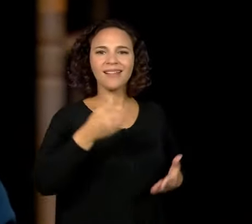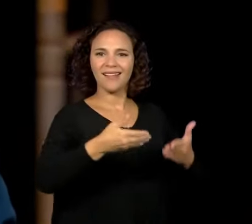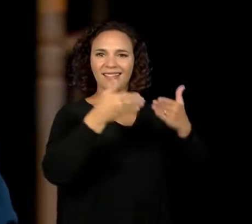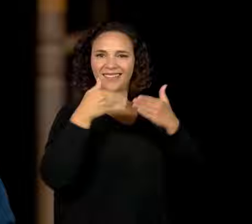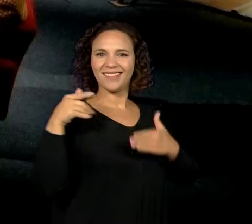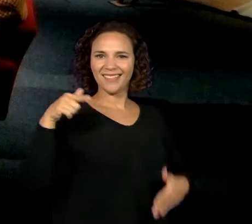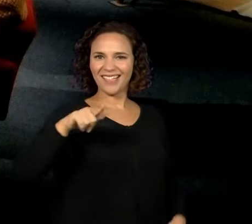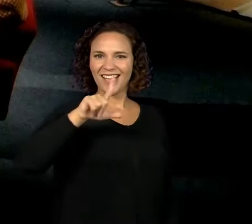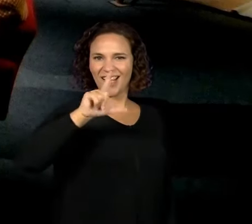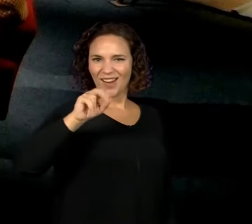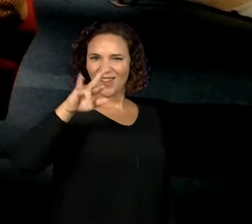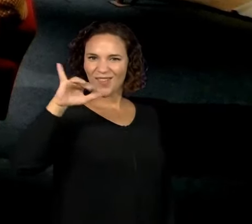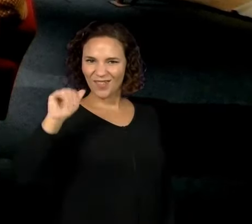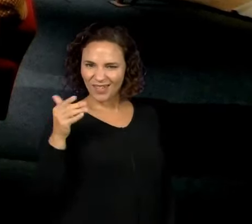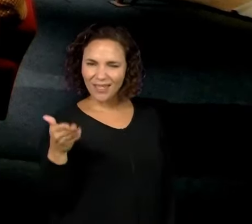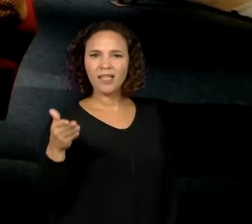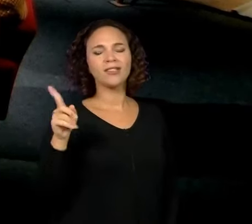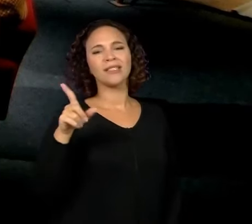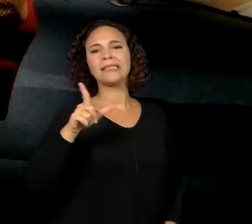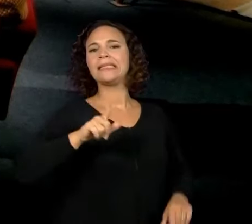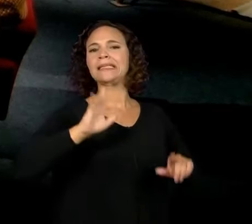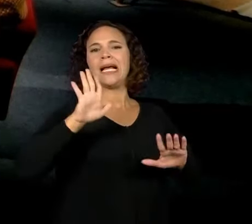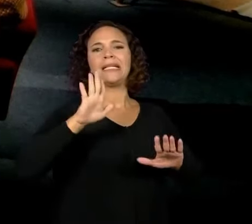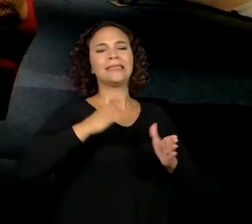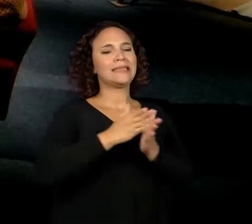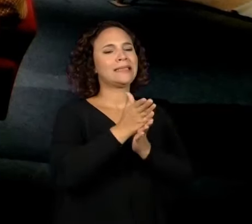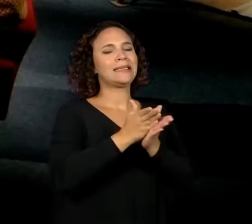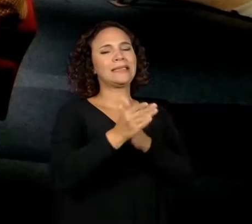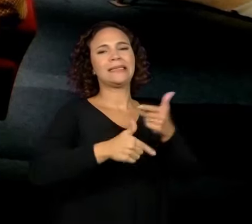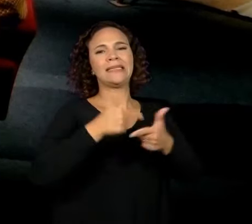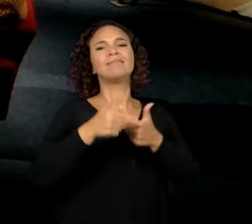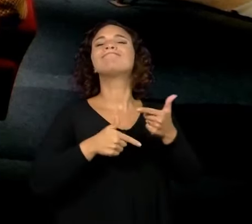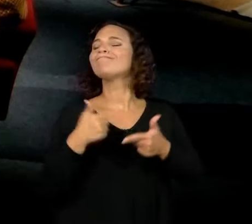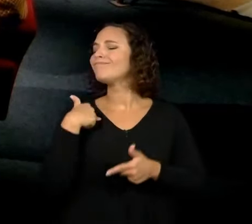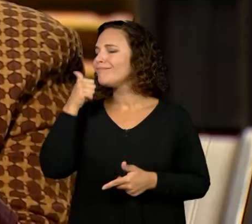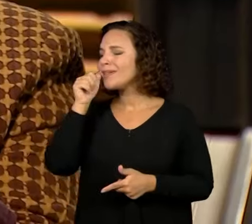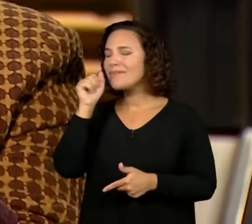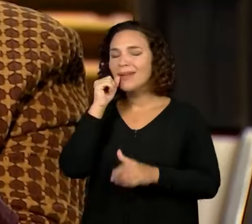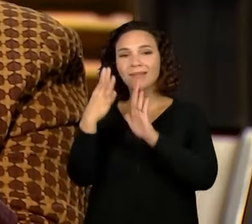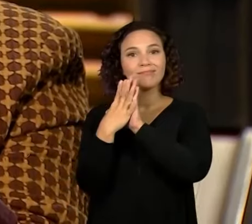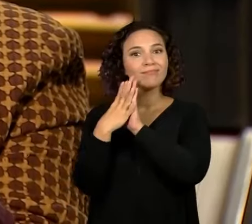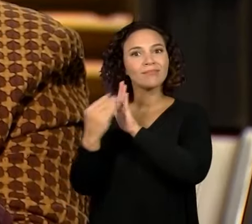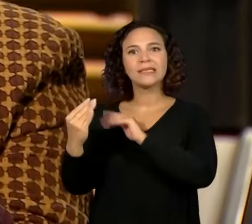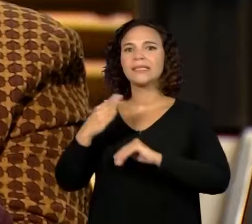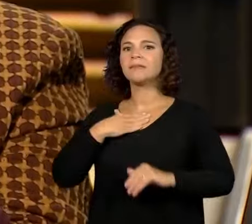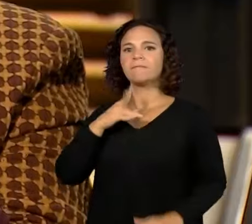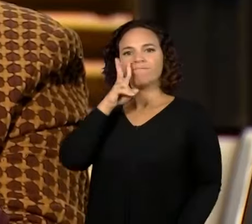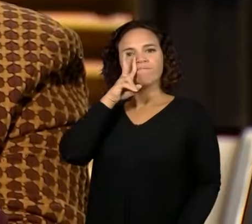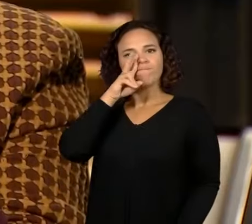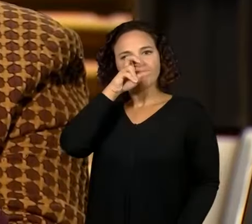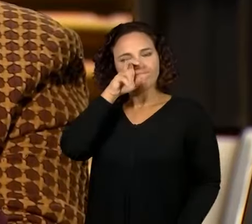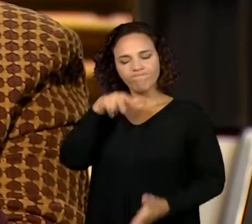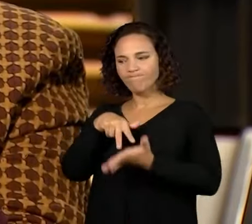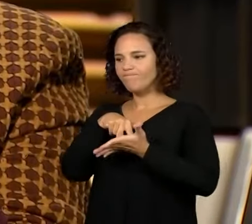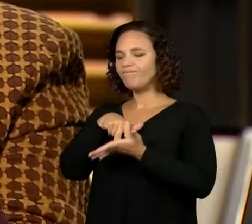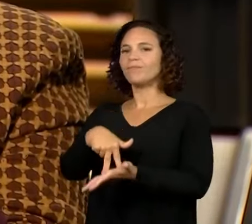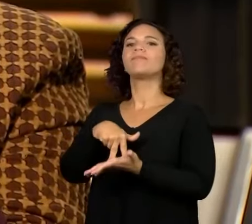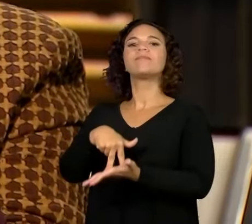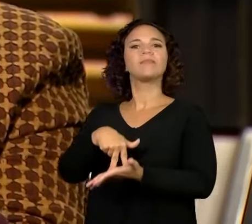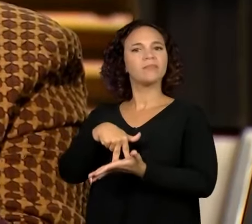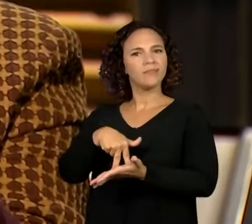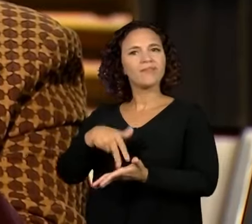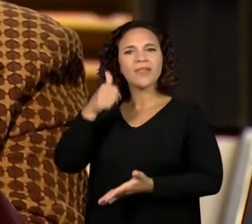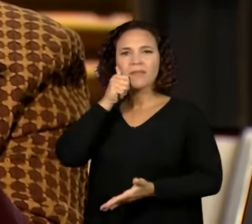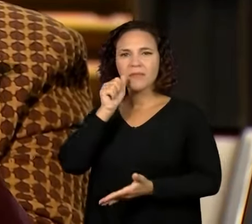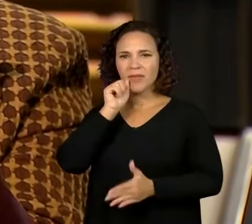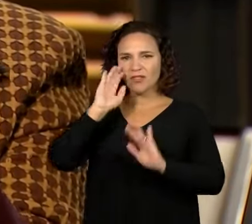G ela já fez muita coisa de tudo minha mãe é um exemplo de sançao tipo minha mãe